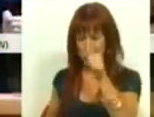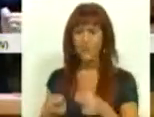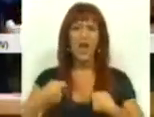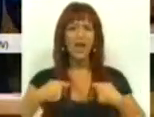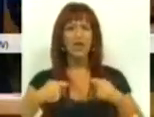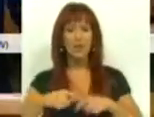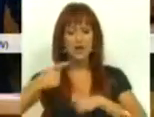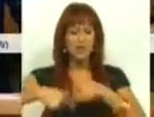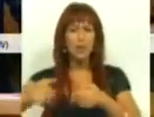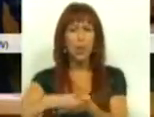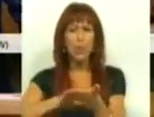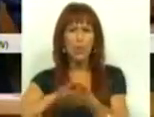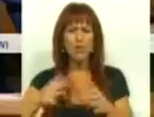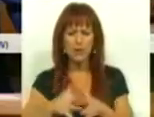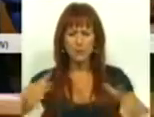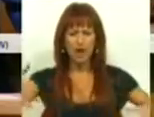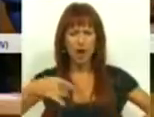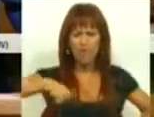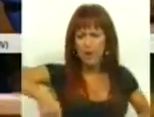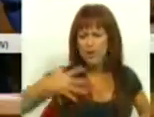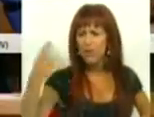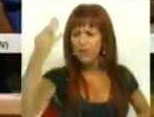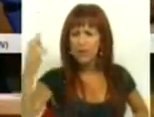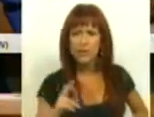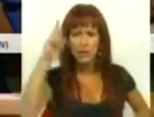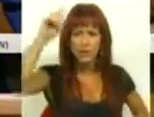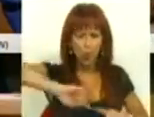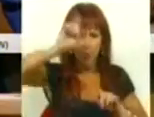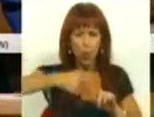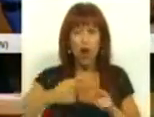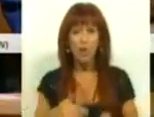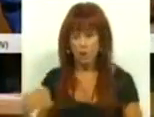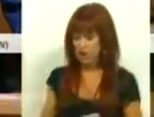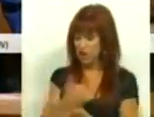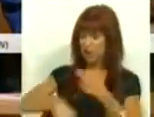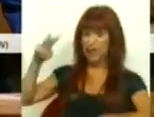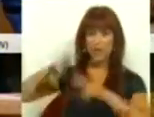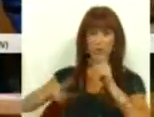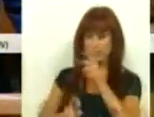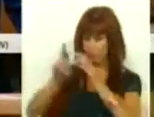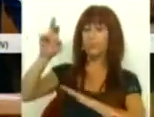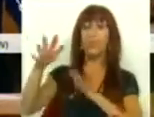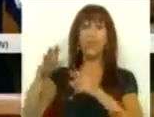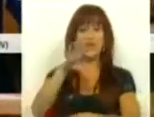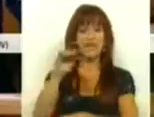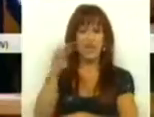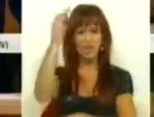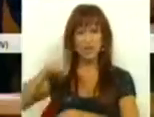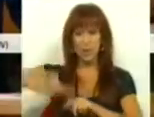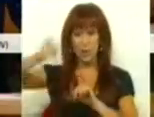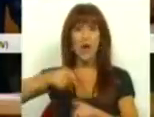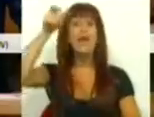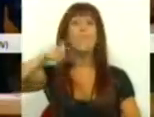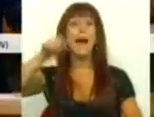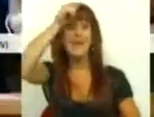A despesa corrente primária cresceu a 9,5% ao ano. As receitas fiscais subiram quase 10% ao ano,